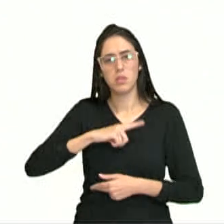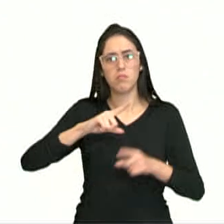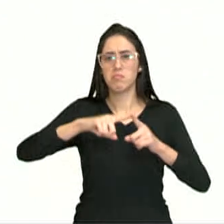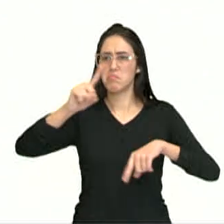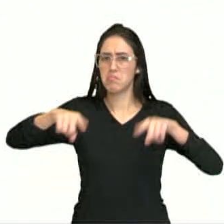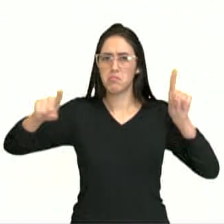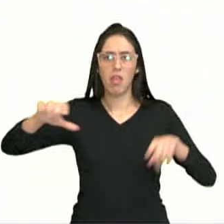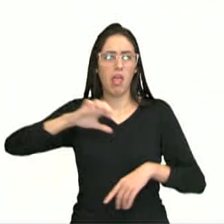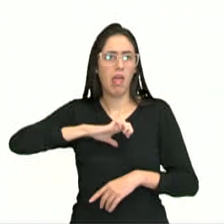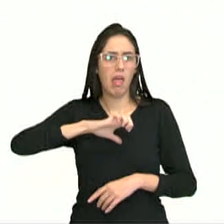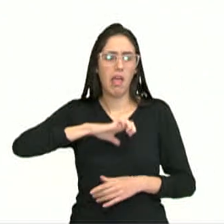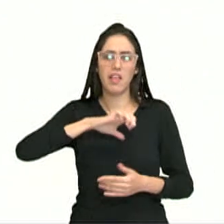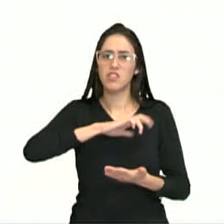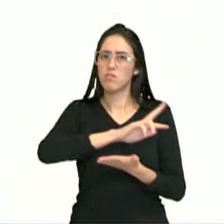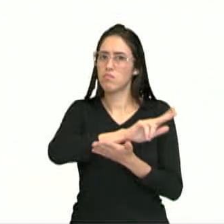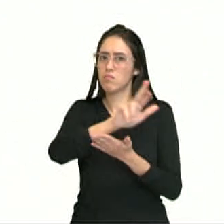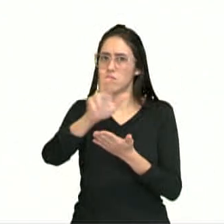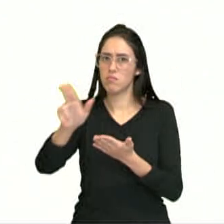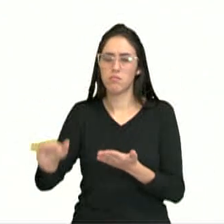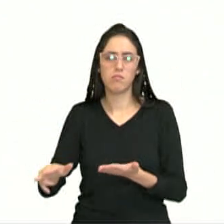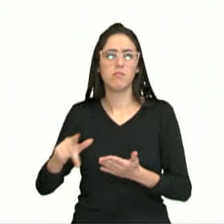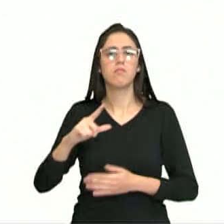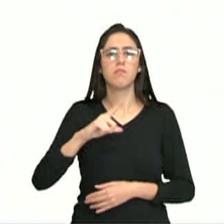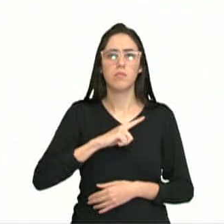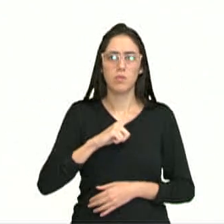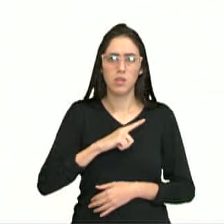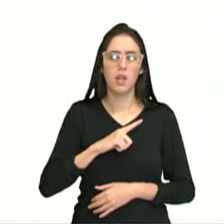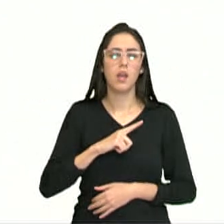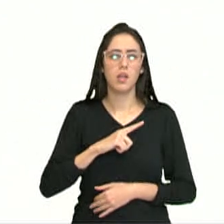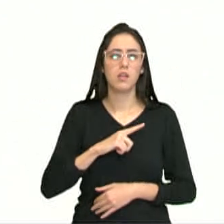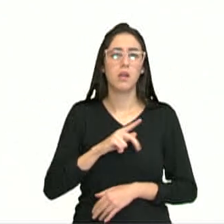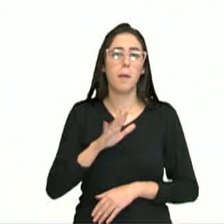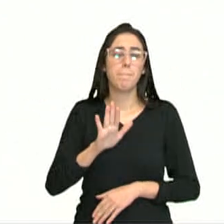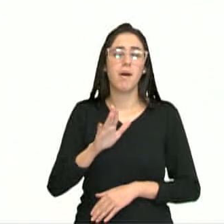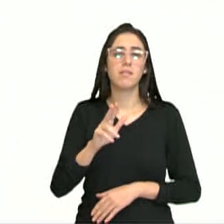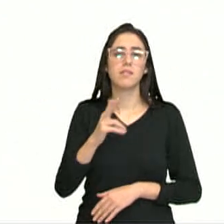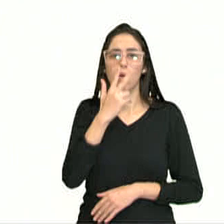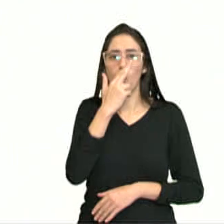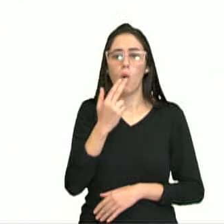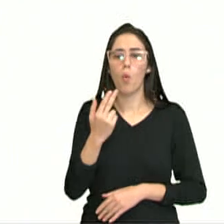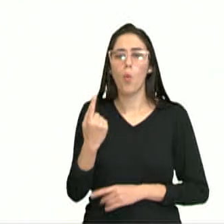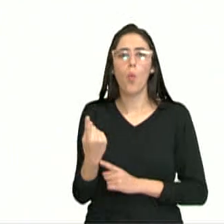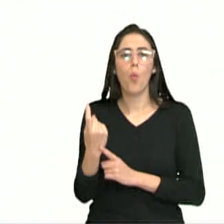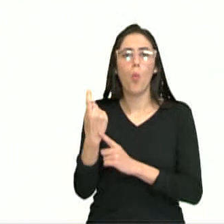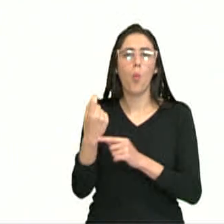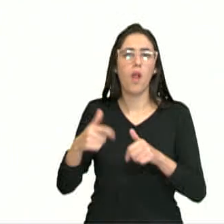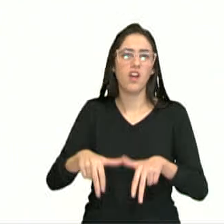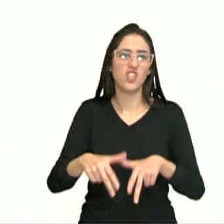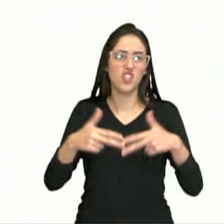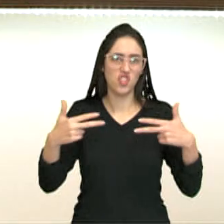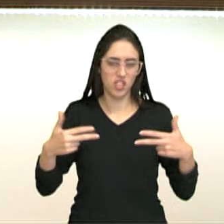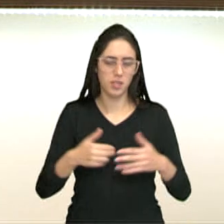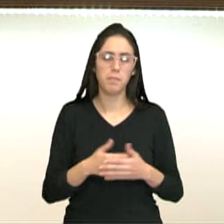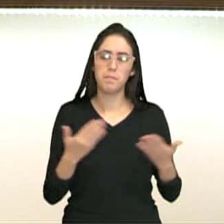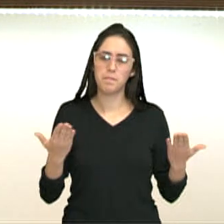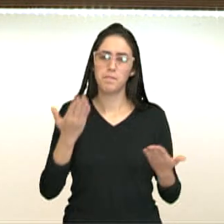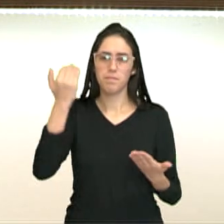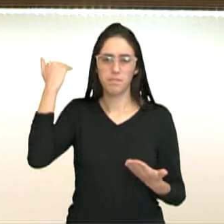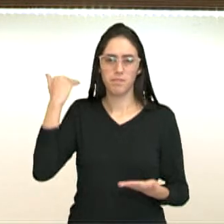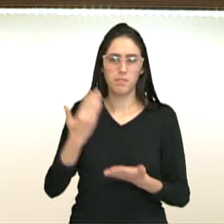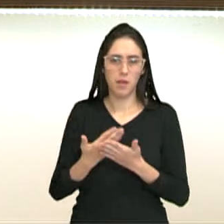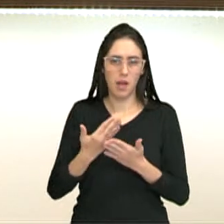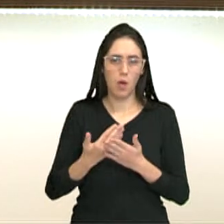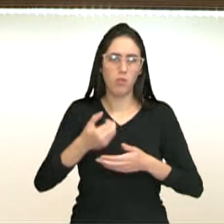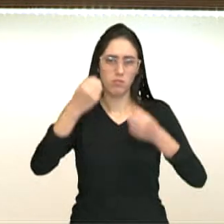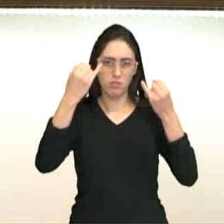misturada de inúmeras maneiras, mas sentindo-se como uma única etnia. Bom, Darcy Ribeiro, em aulas anteriores, discutimos de